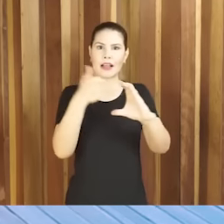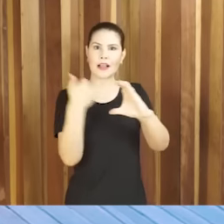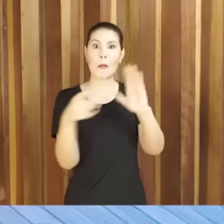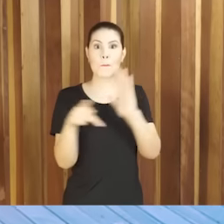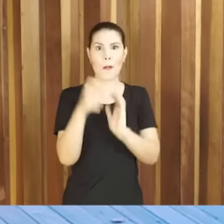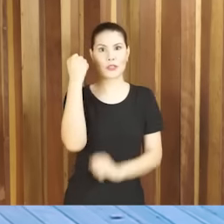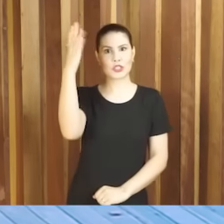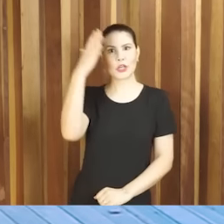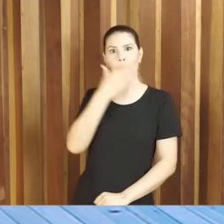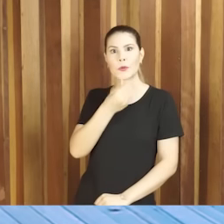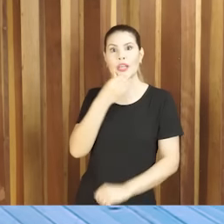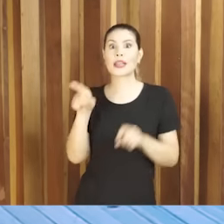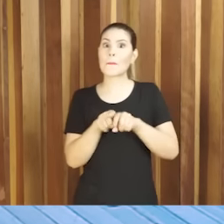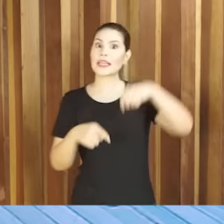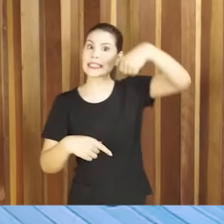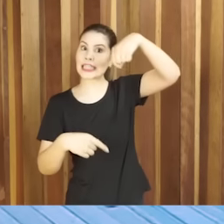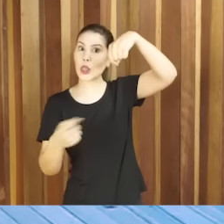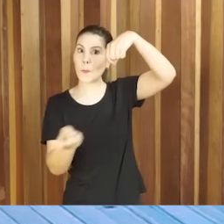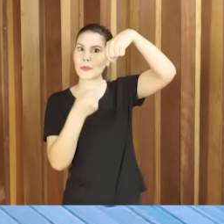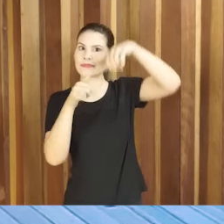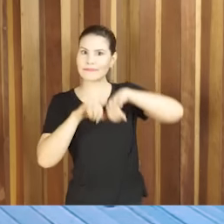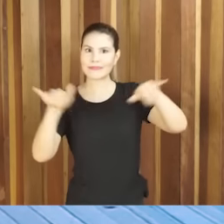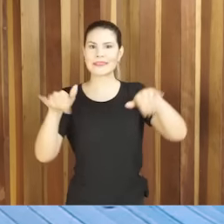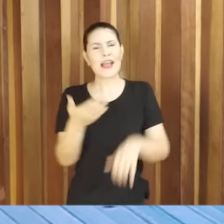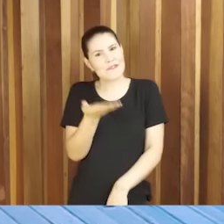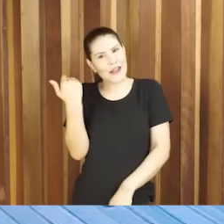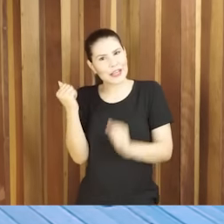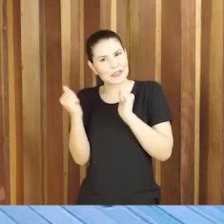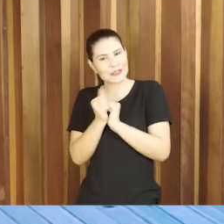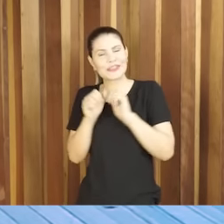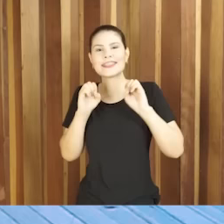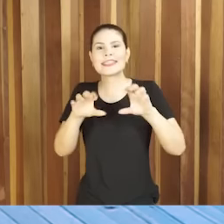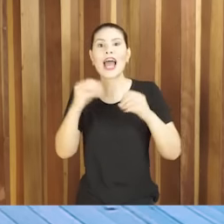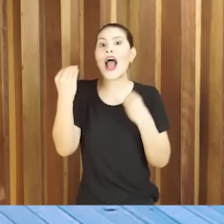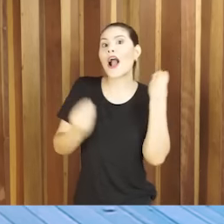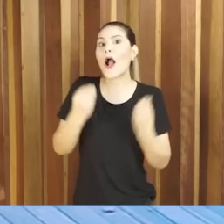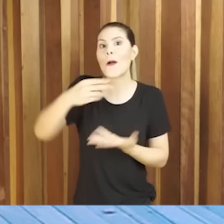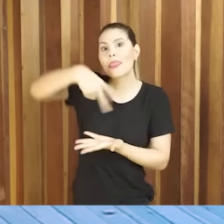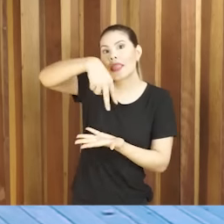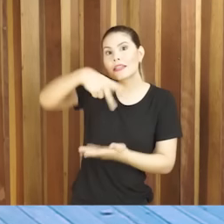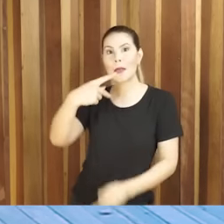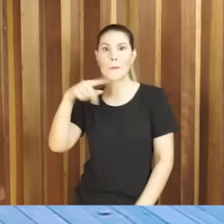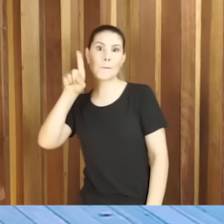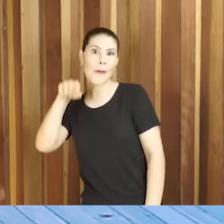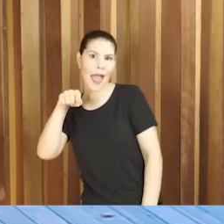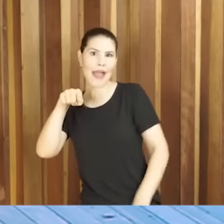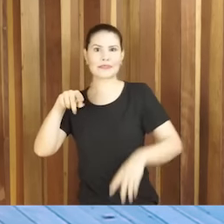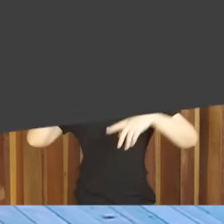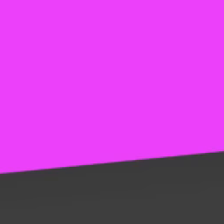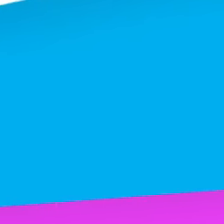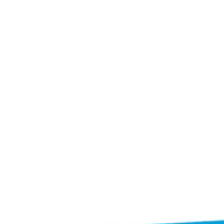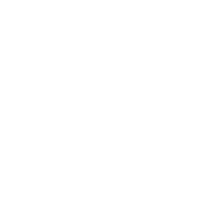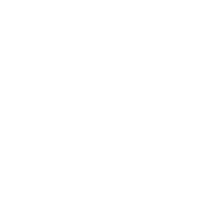se inscreverem no canal do Tchê Guri e ativar o sininho. Vem comigo, que eu vou te ensinar a dança do